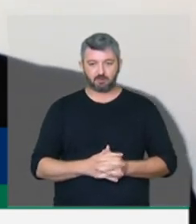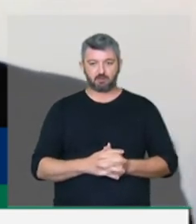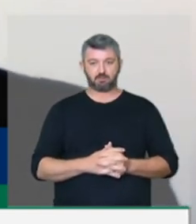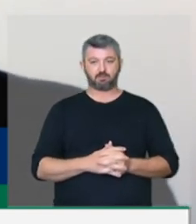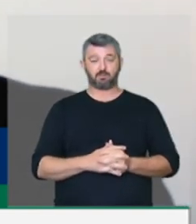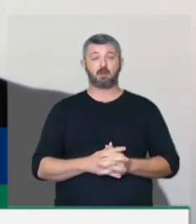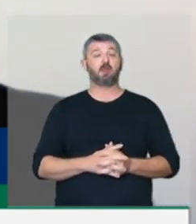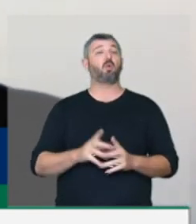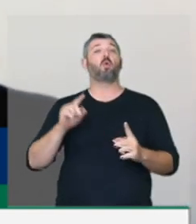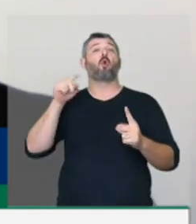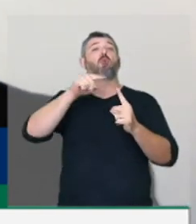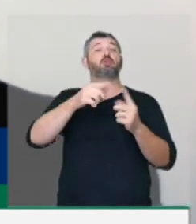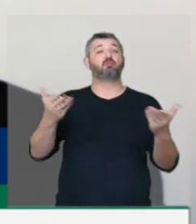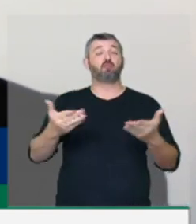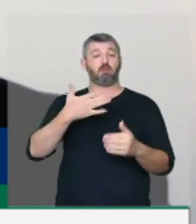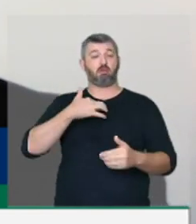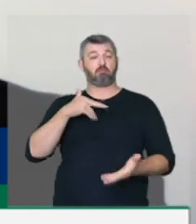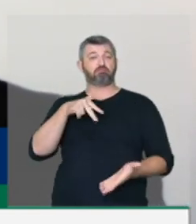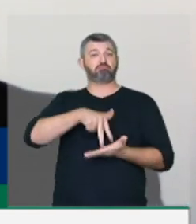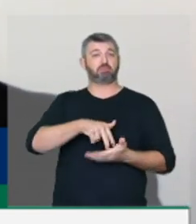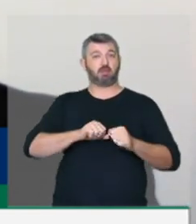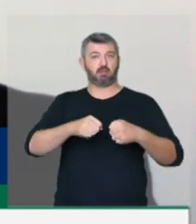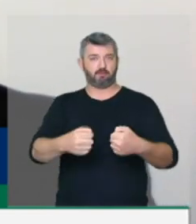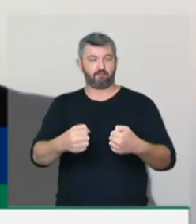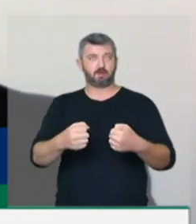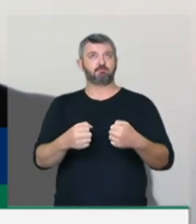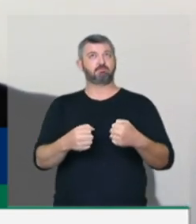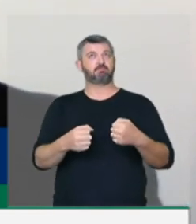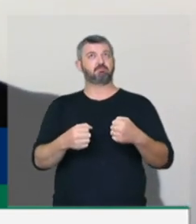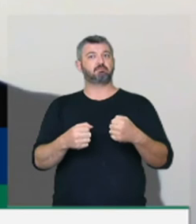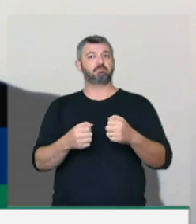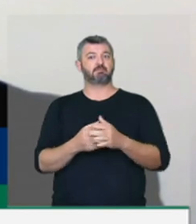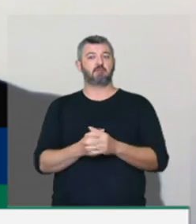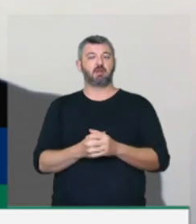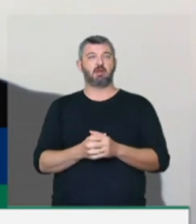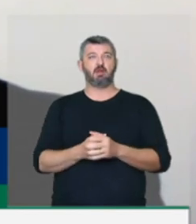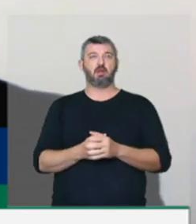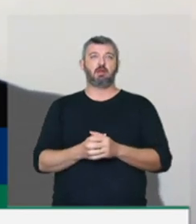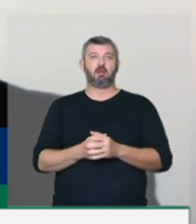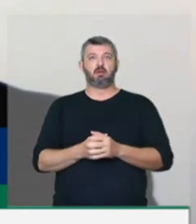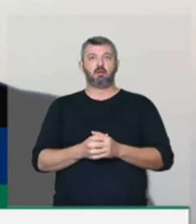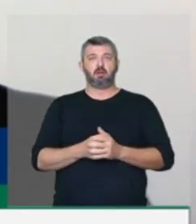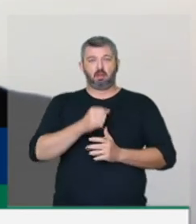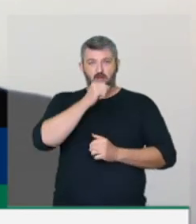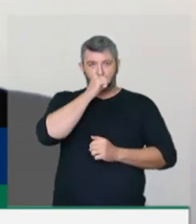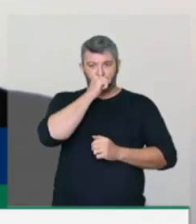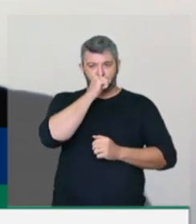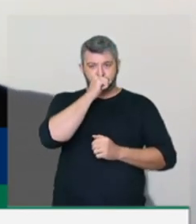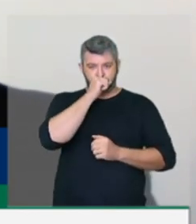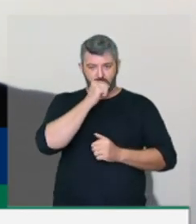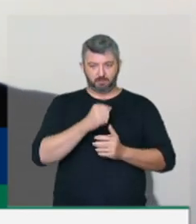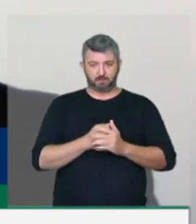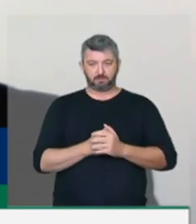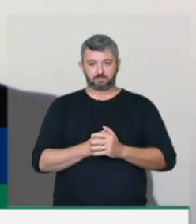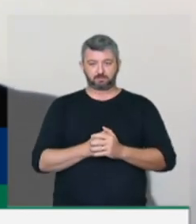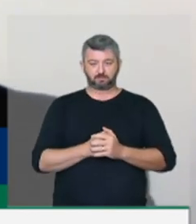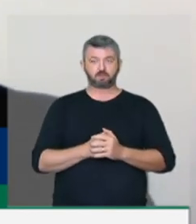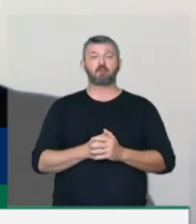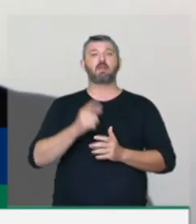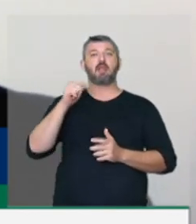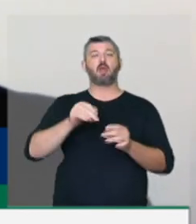O objetivo da defesa hoje é muito mais se limitar à questão técnica envolvendo a